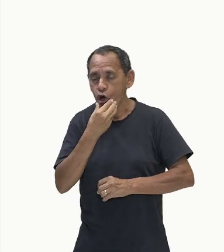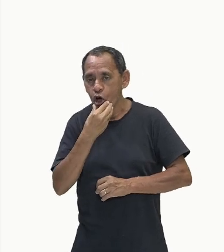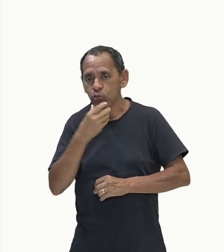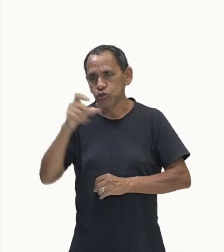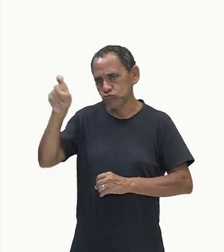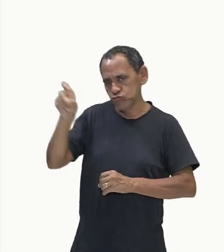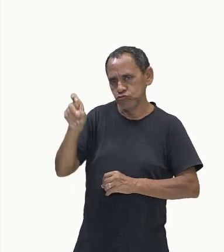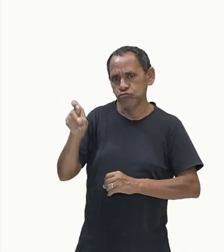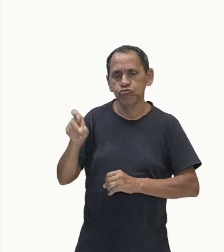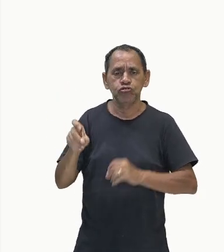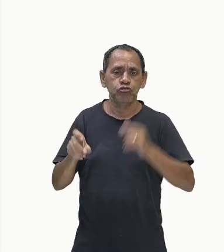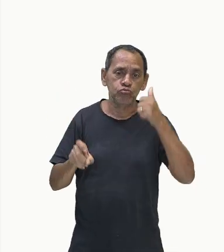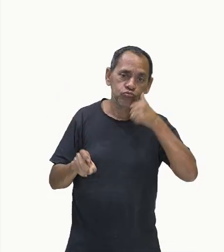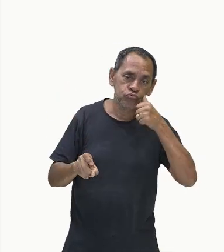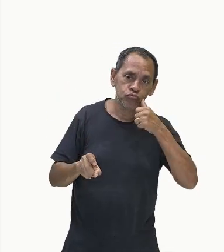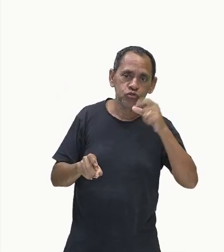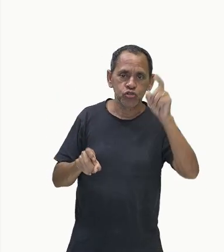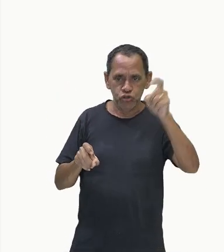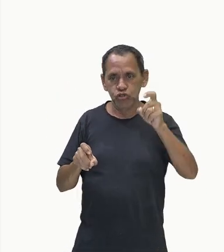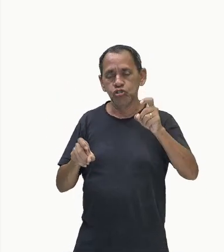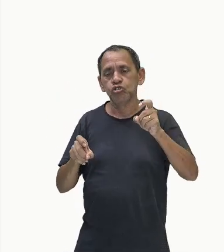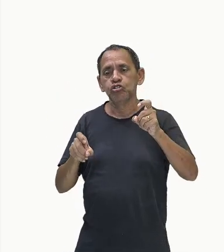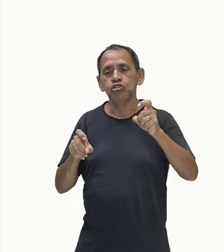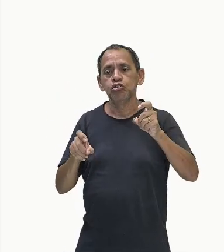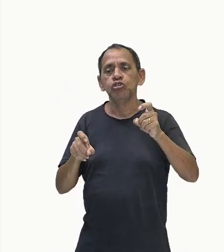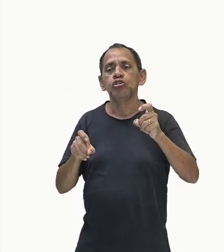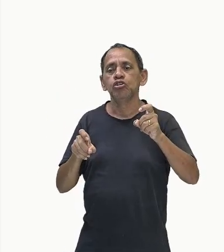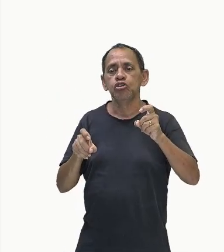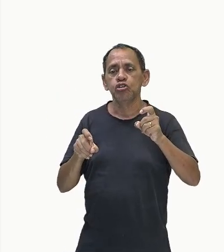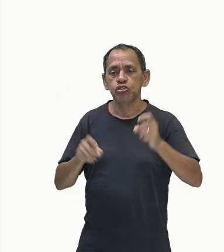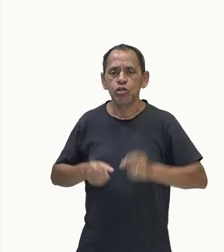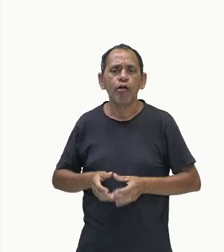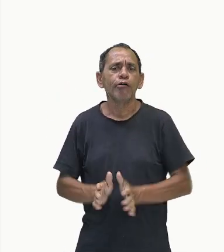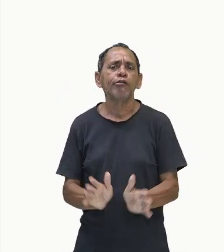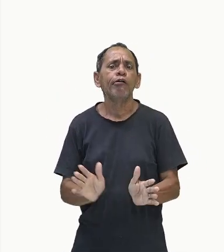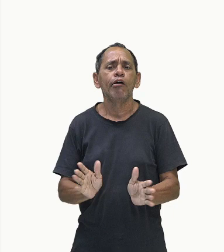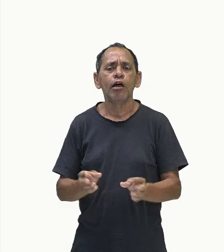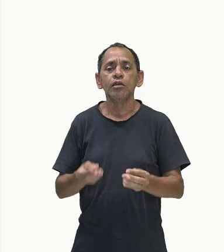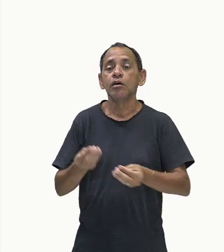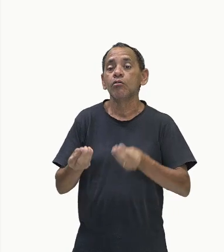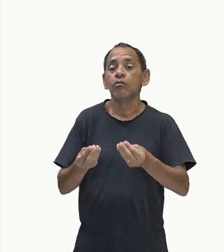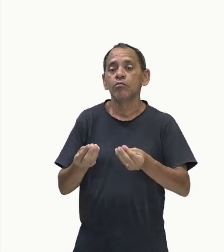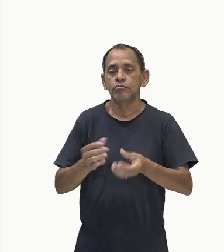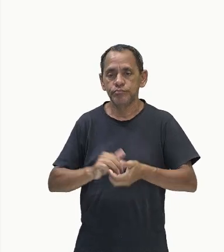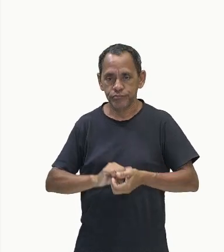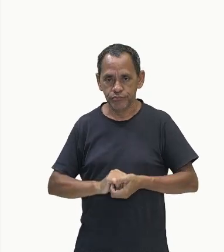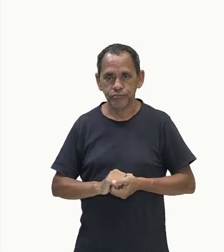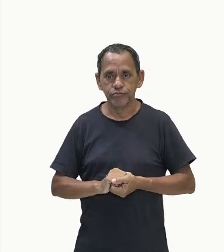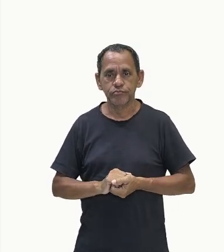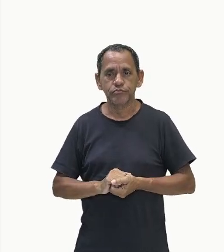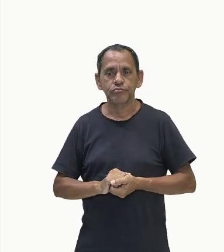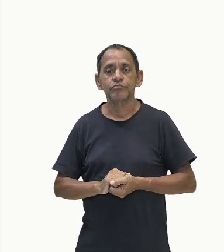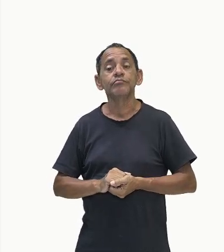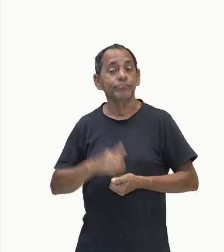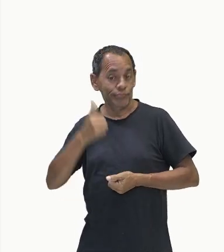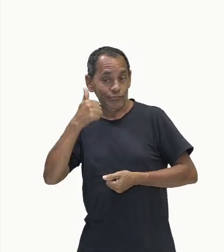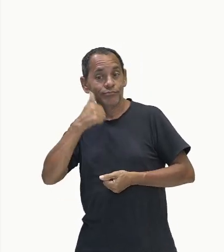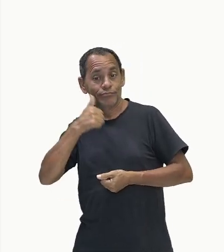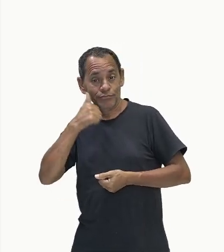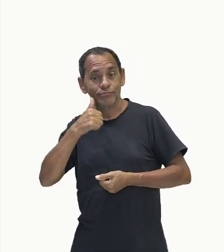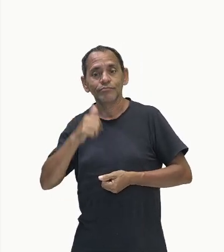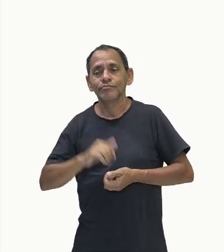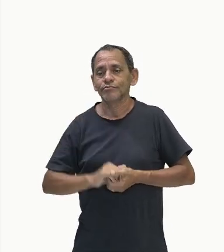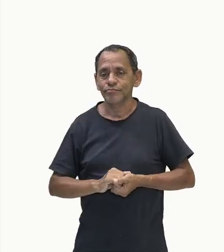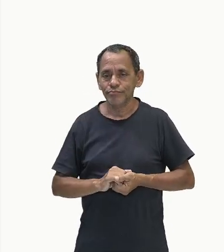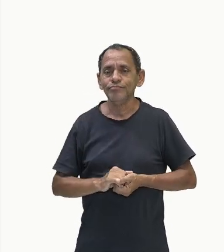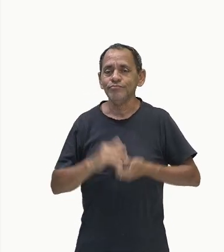X, o sexo, né, da criança ali vai ser mulher, vai ser